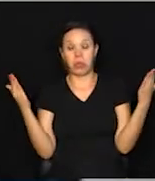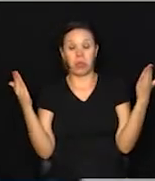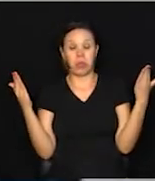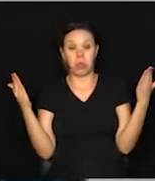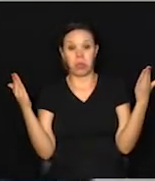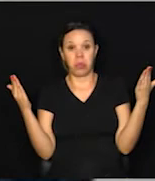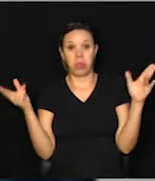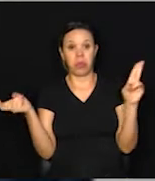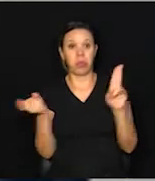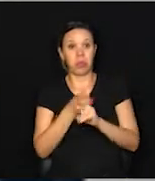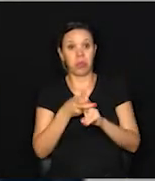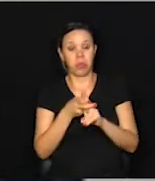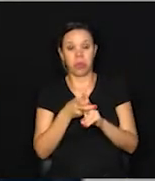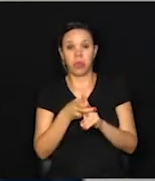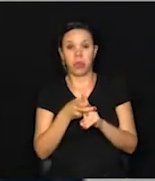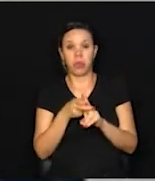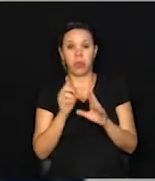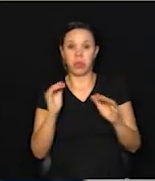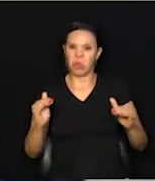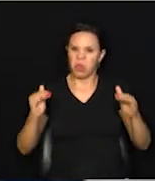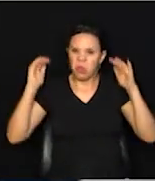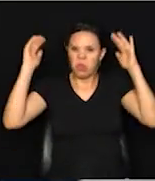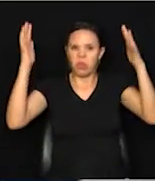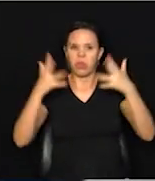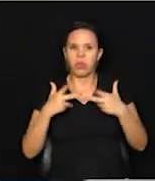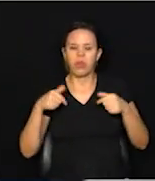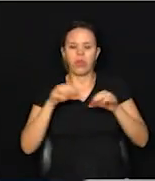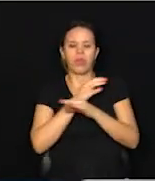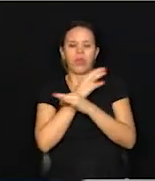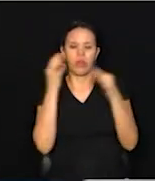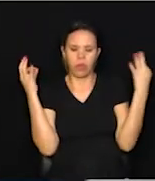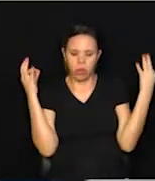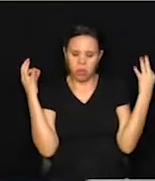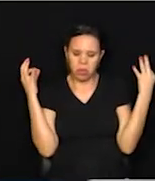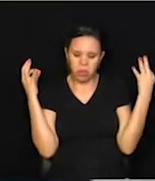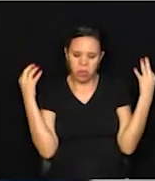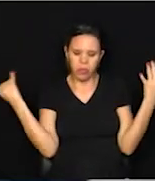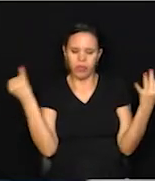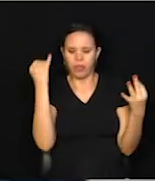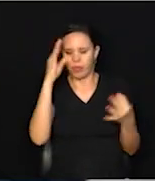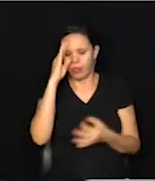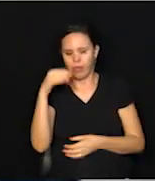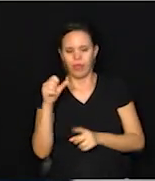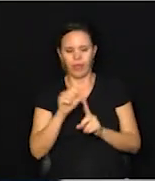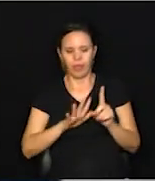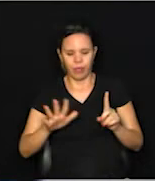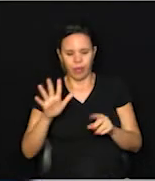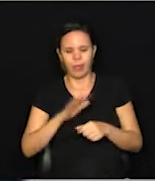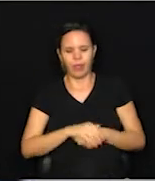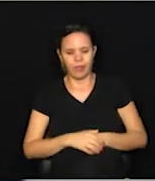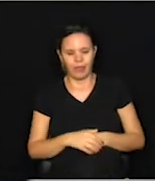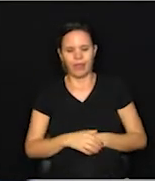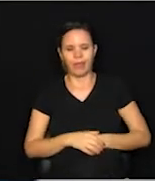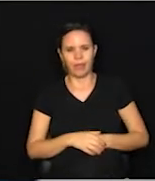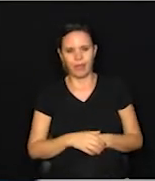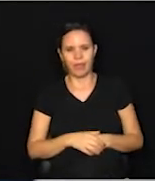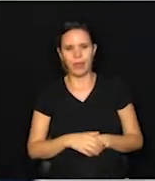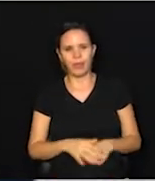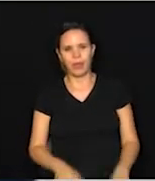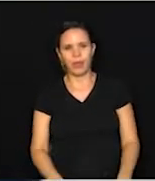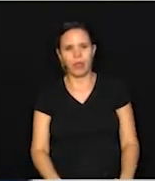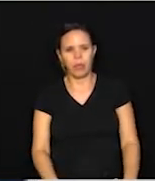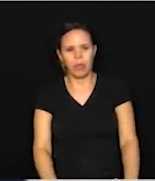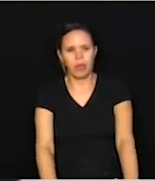um sistema que só tem que ser aprimorado, mas que é absolutamente indispensável para a nossa sociedade hoje.